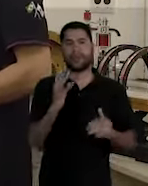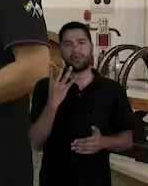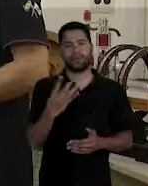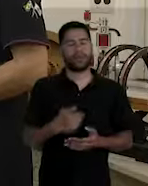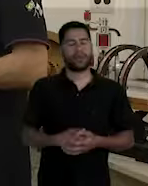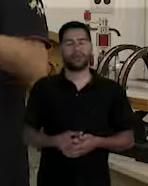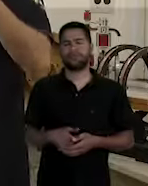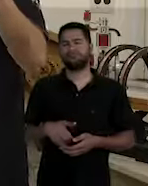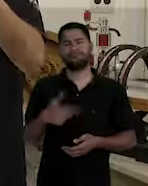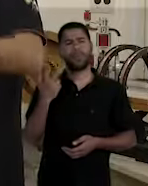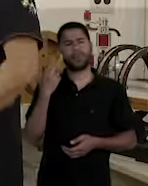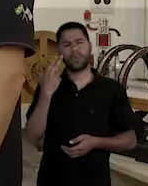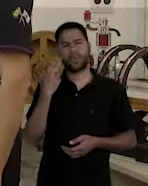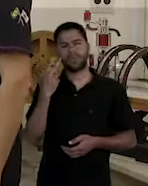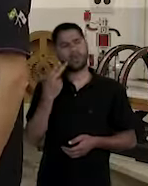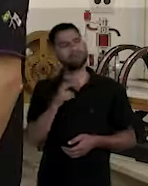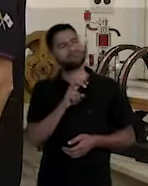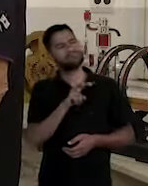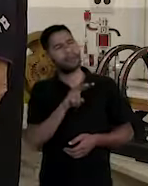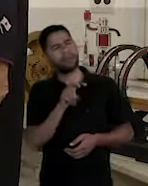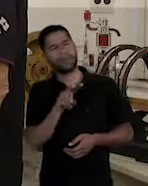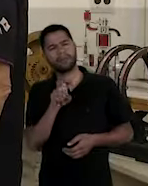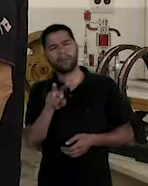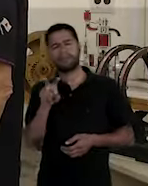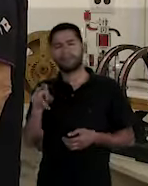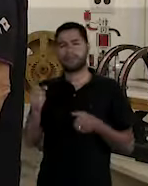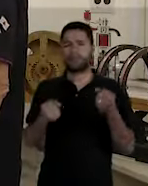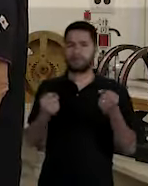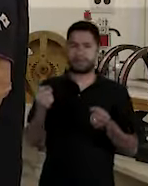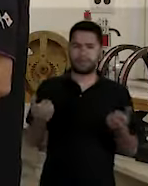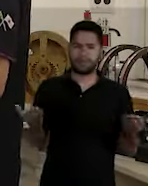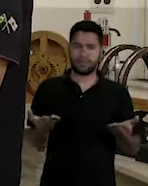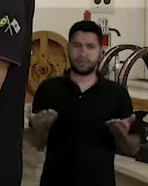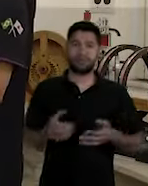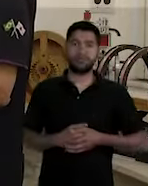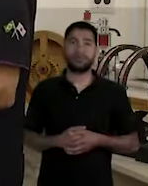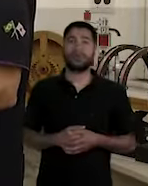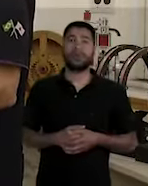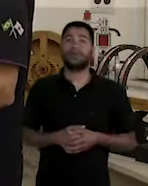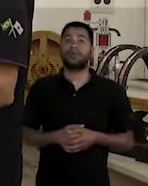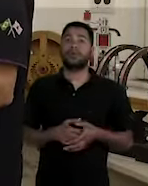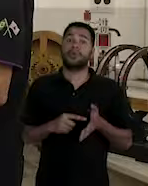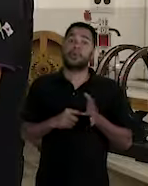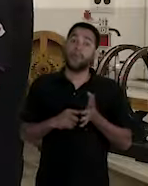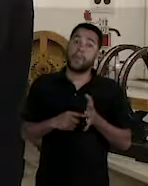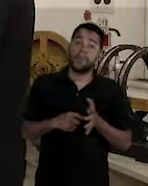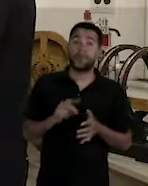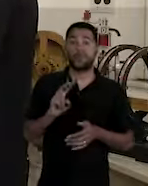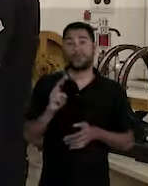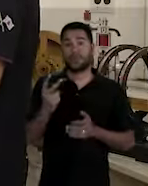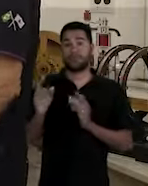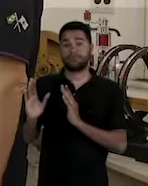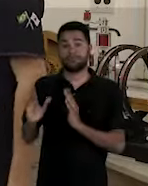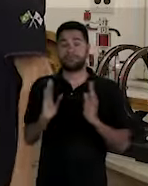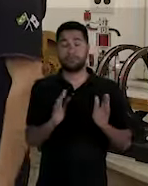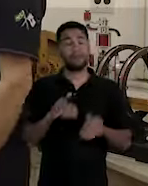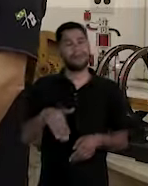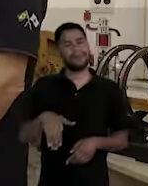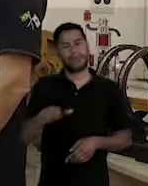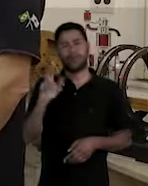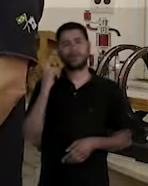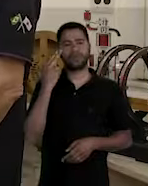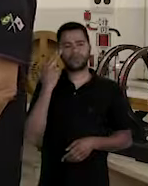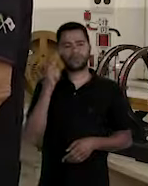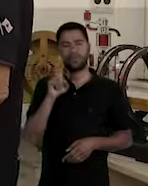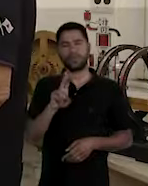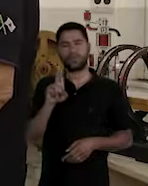motor mais comum que nós temos nos veículos nossos aí. Tem motor que são de 2 tempos, mas o mais comum é